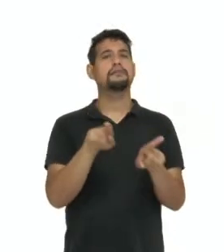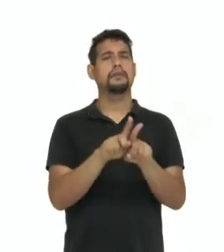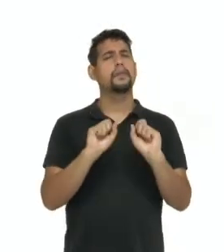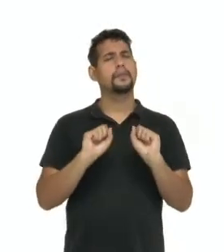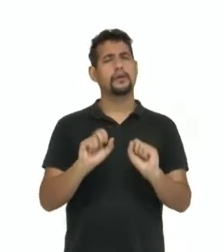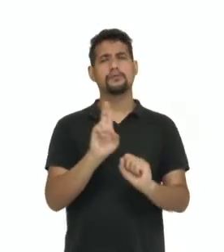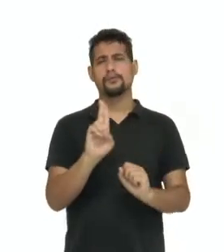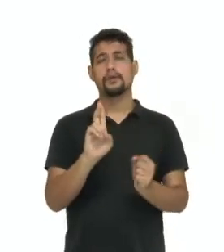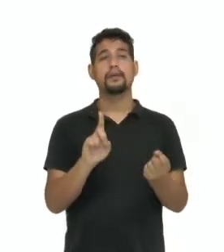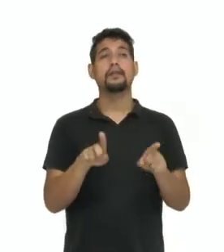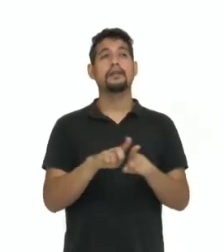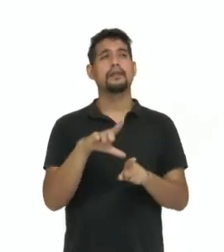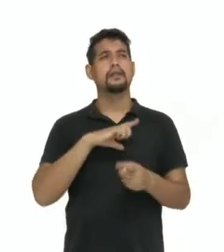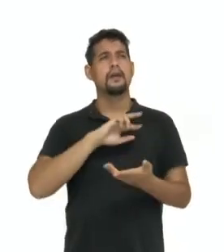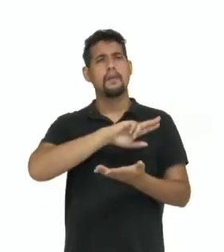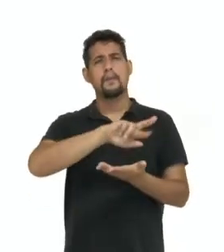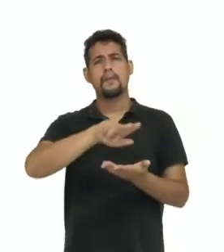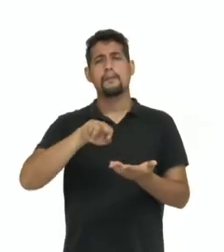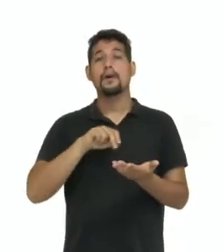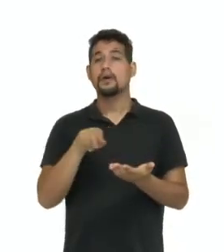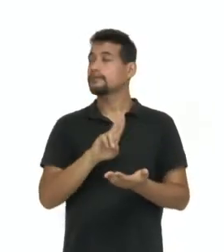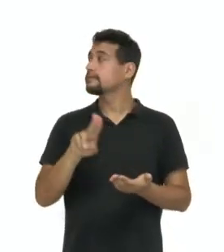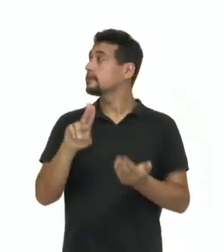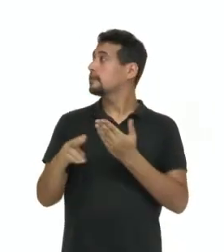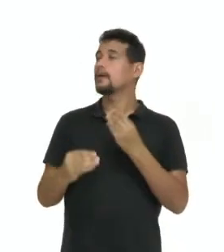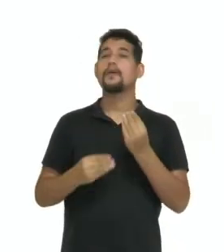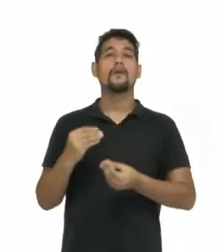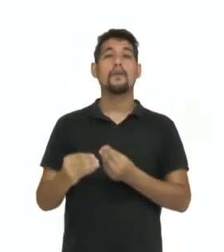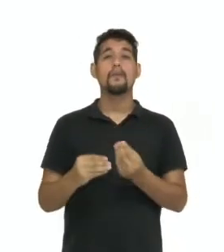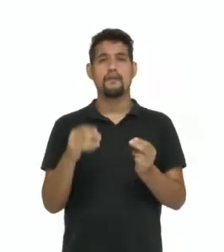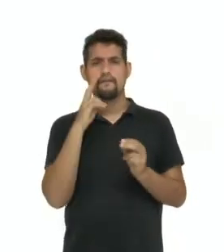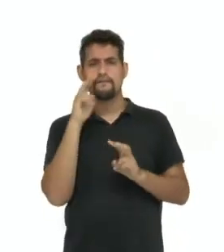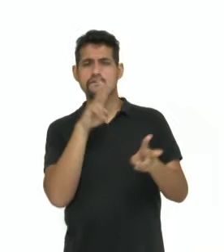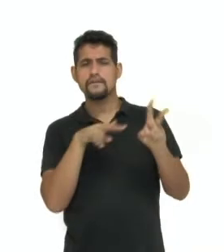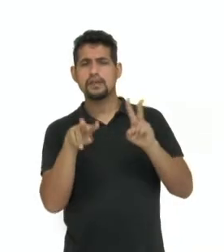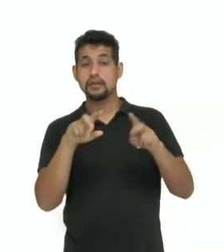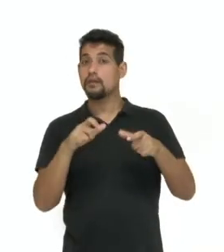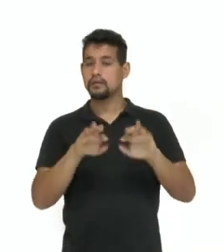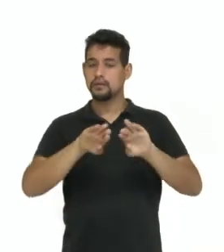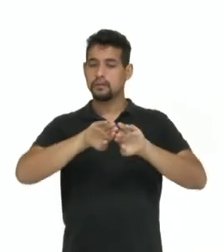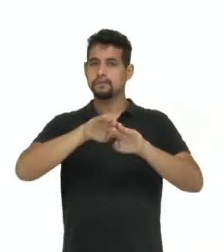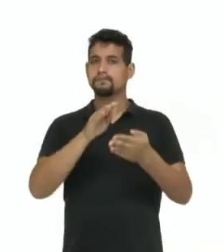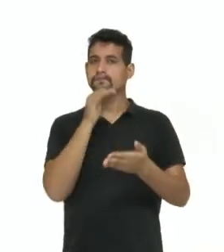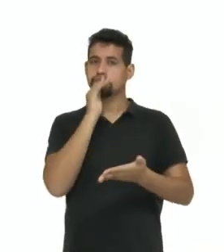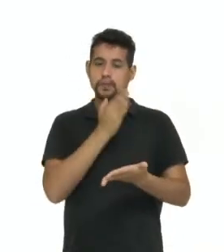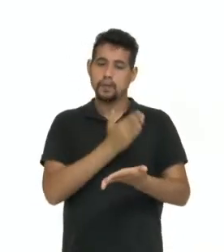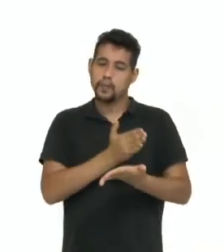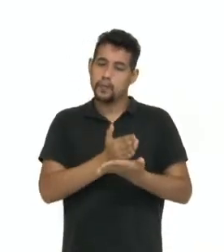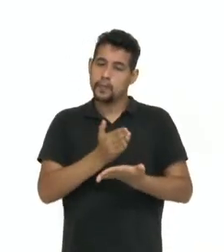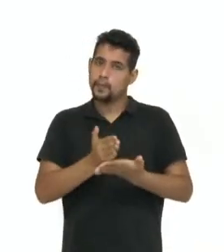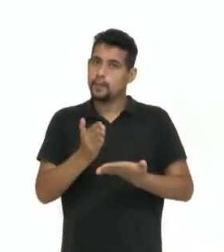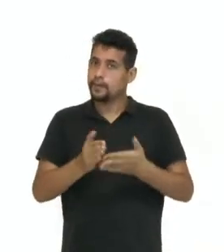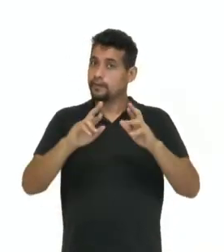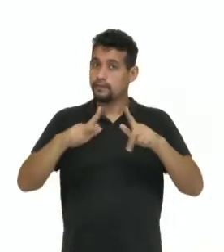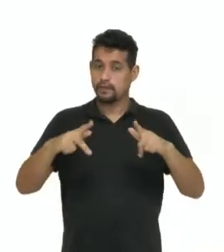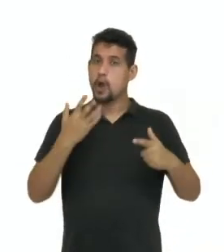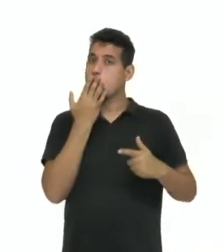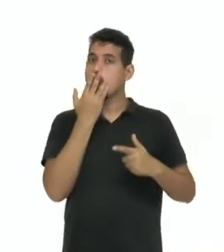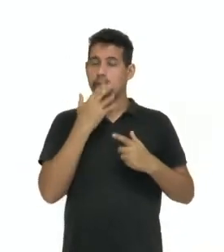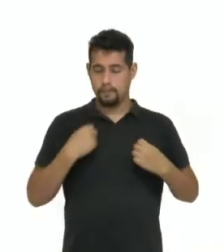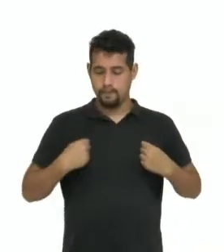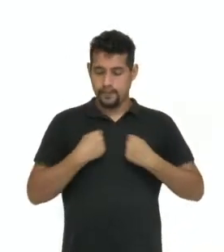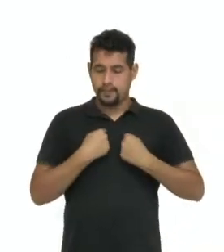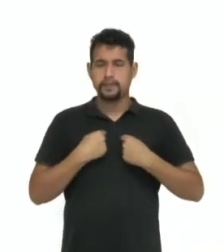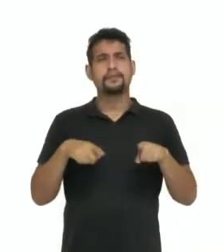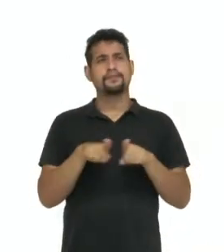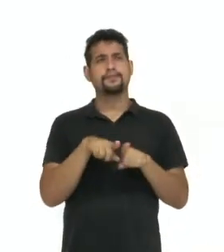competições de Pousai. Elas são feitas a partir de divisões de faixas. Então aqui nós temos exatamente o